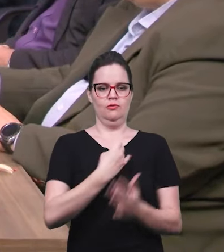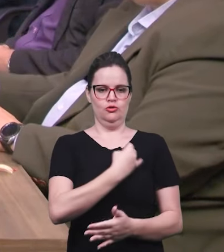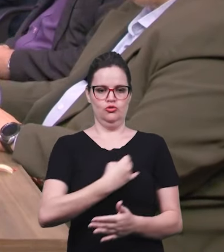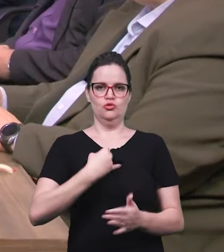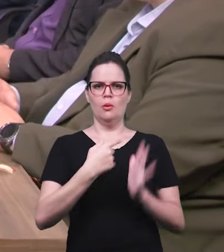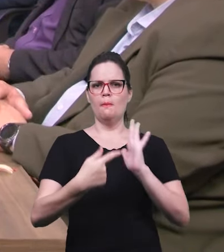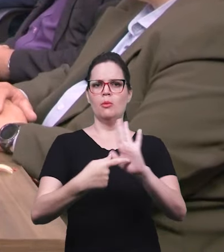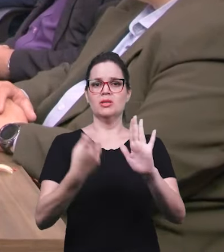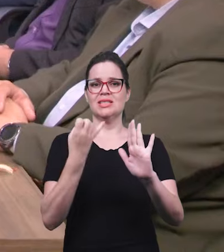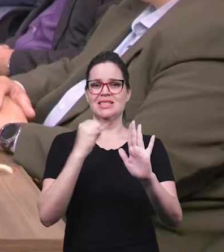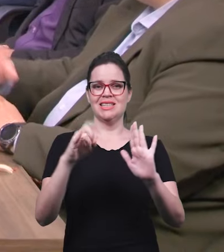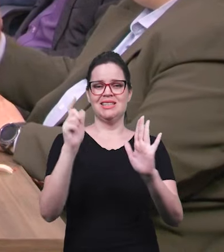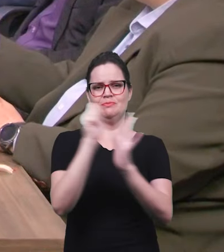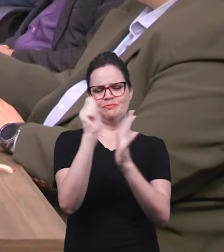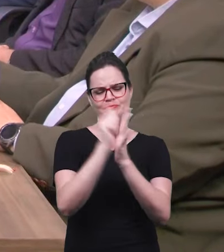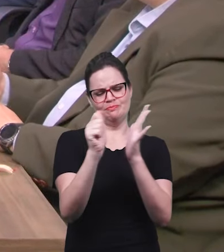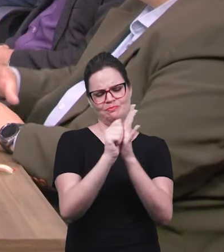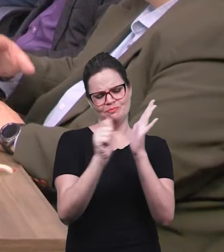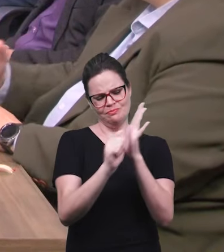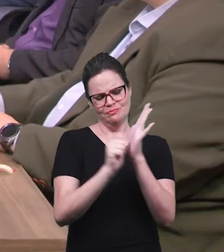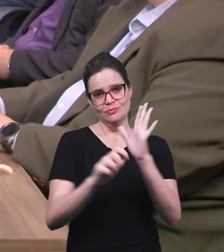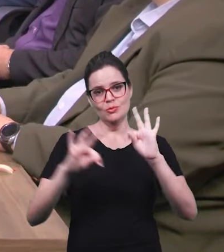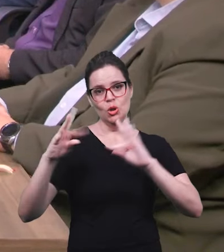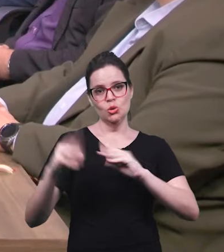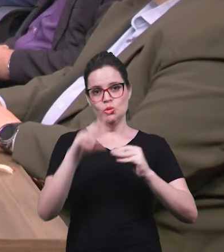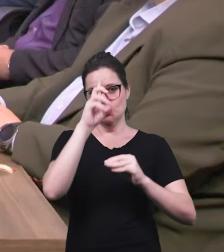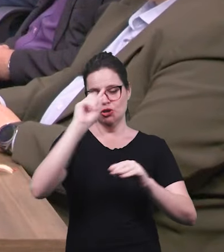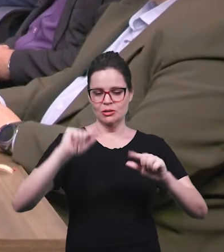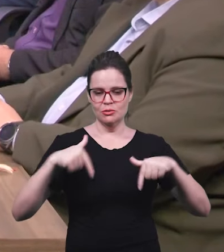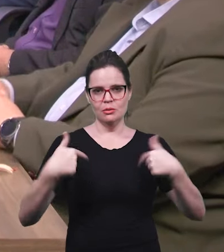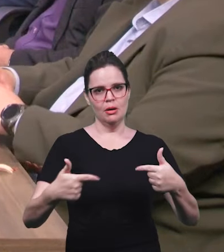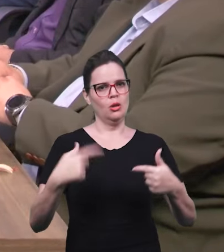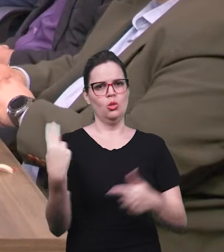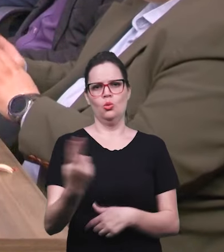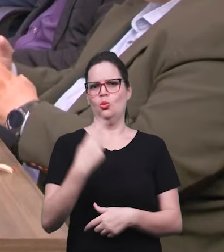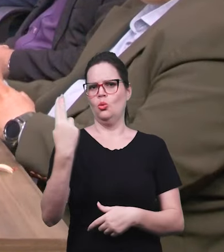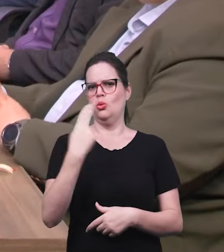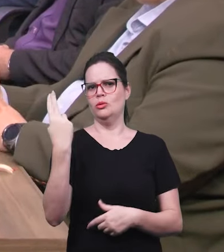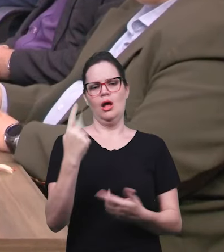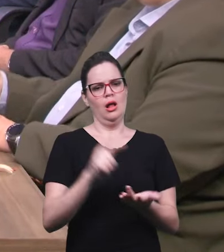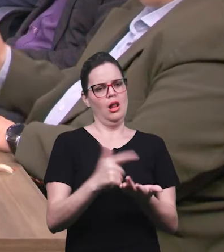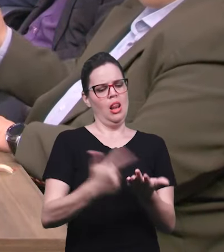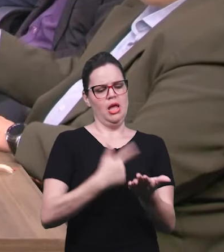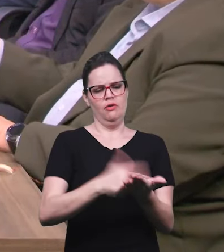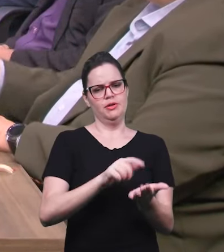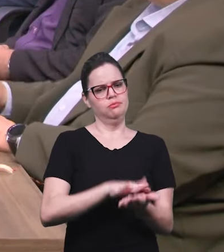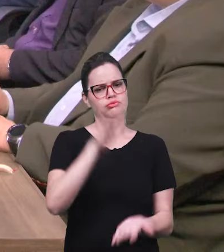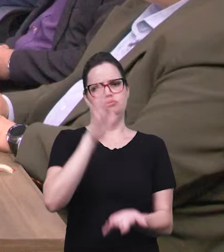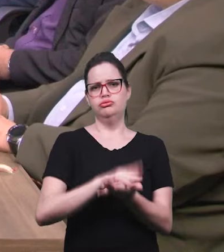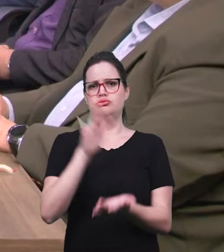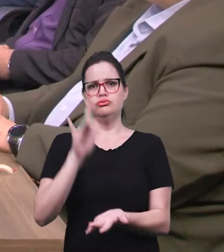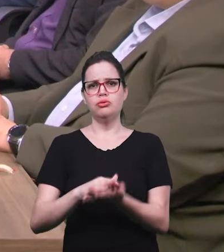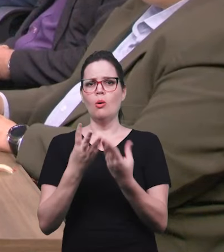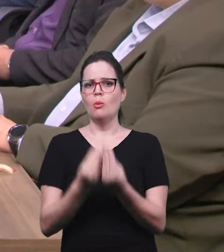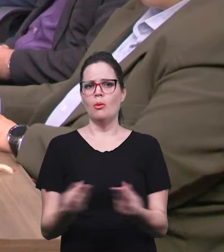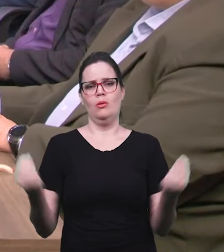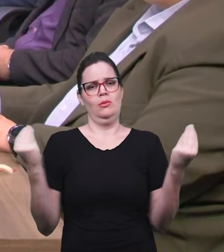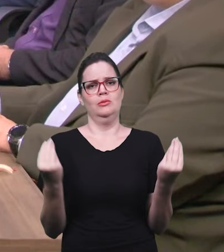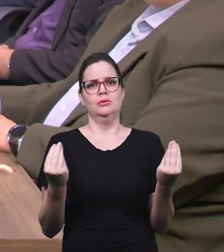que Jesus fez, todos os livros do mundo não daria, né? Então o Senhor curou várias pessoas, mas naquele momento havia um